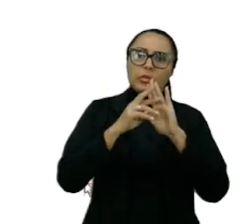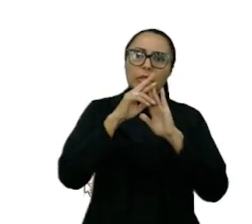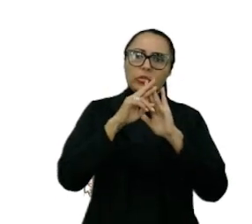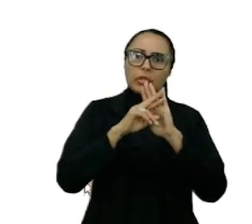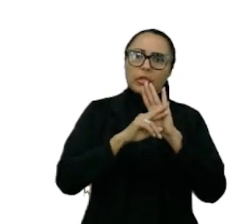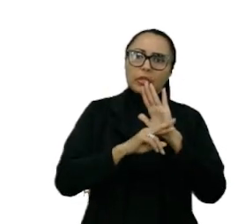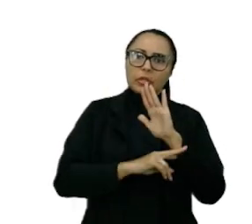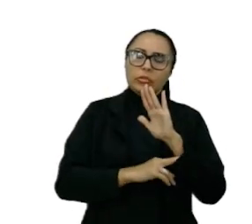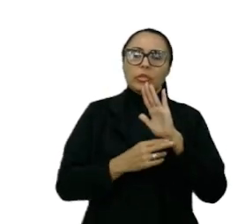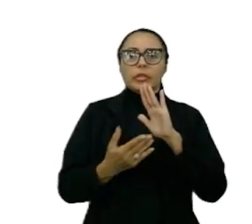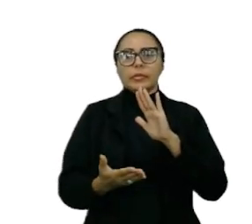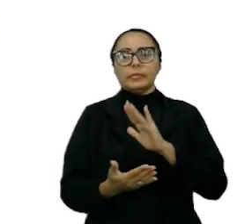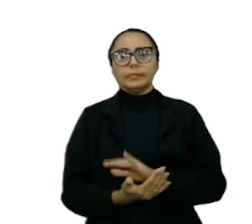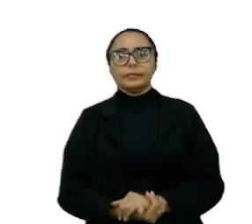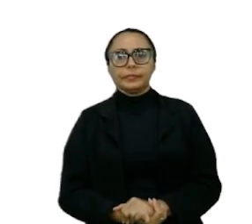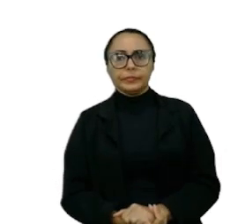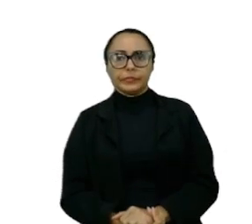ISOs.